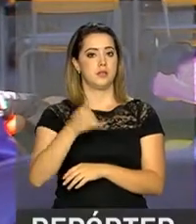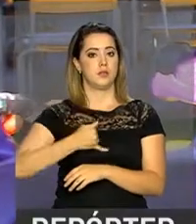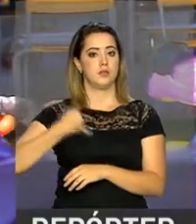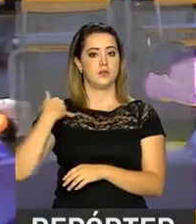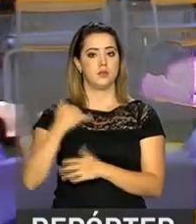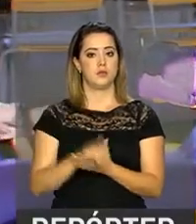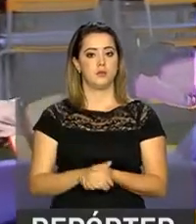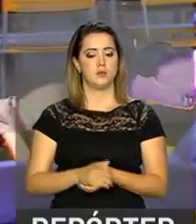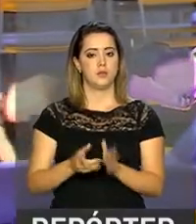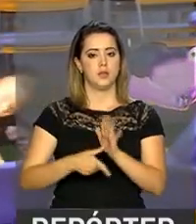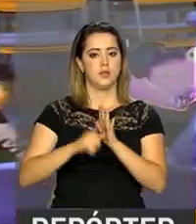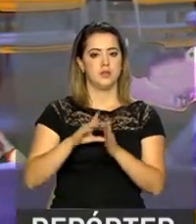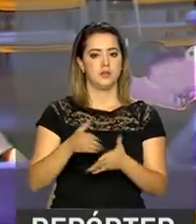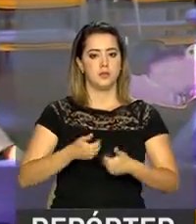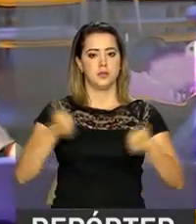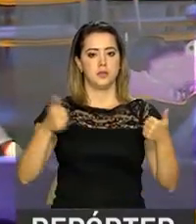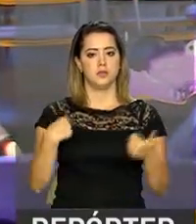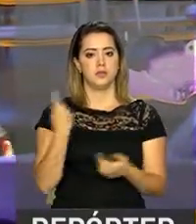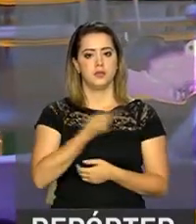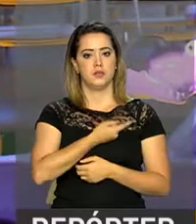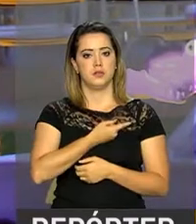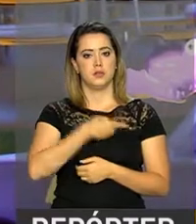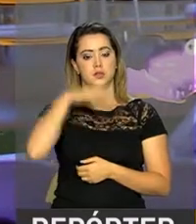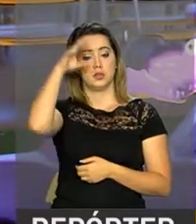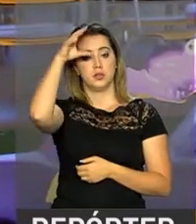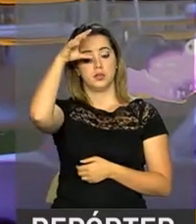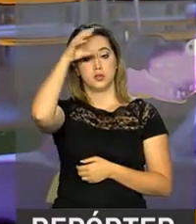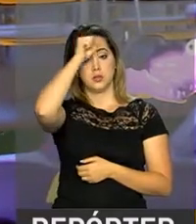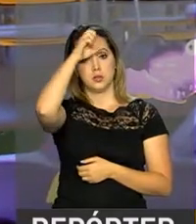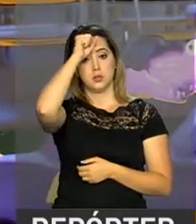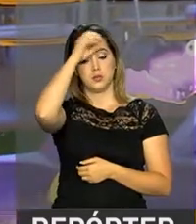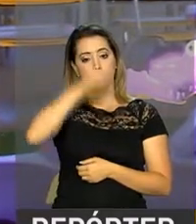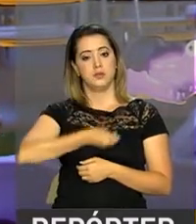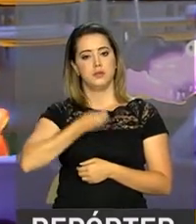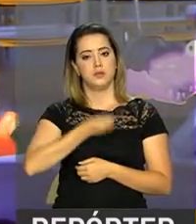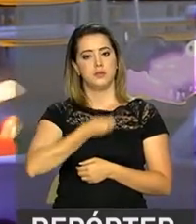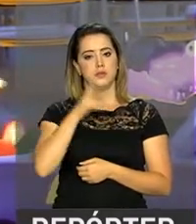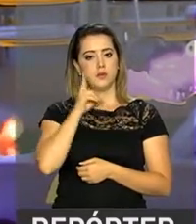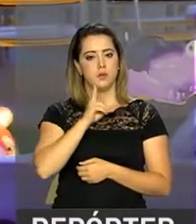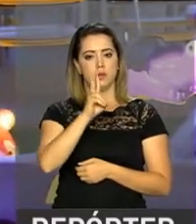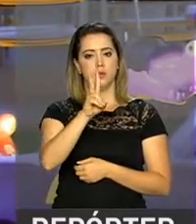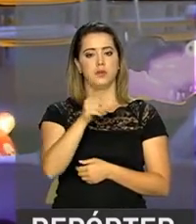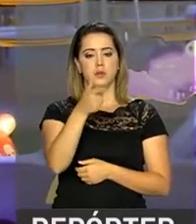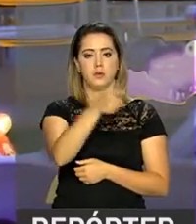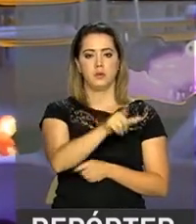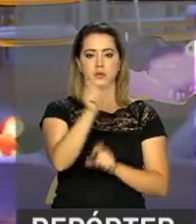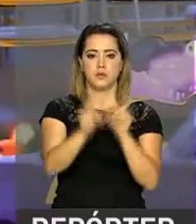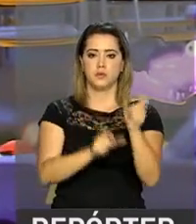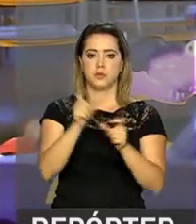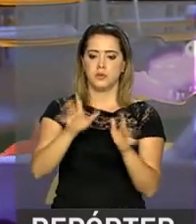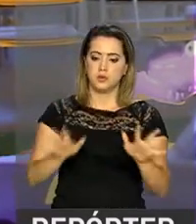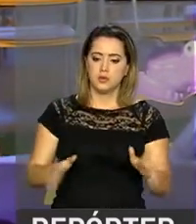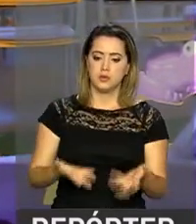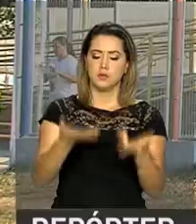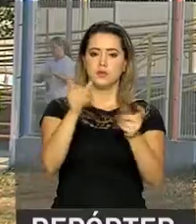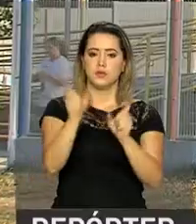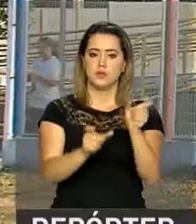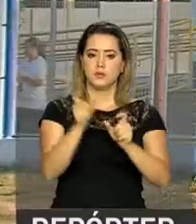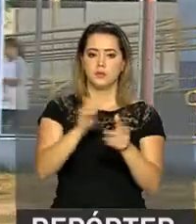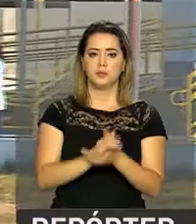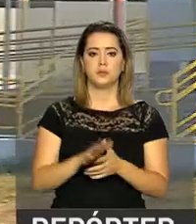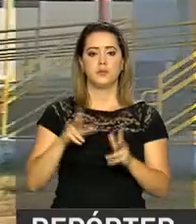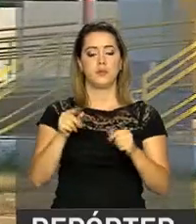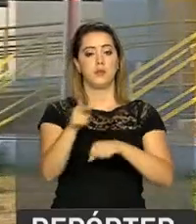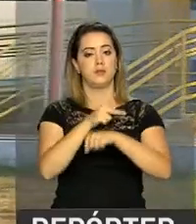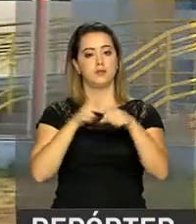mais cedo, melhor, né? A gente aprender a conviver, a gente aprender a olhar o outro, né? E valorizar o outro. Em